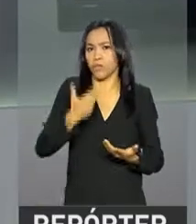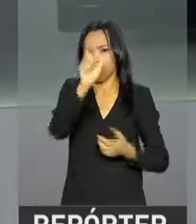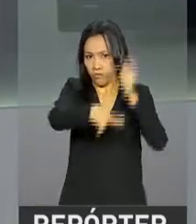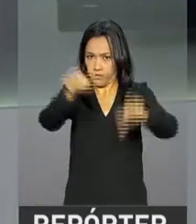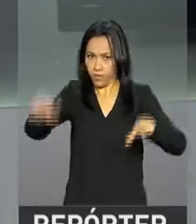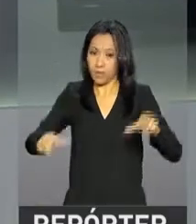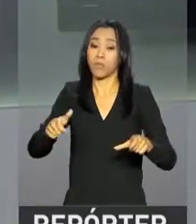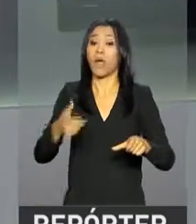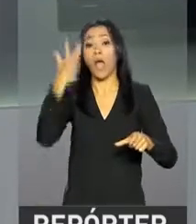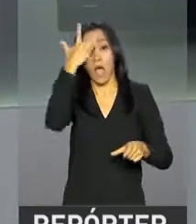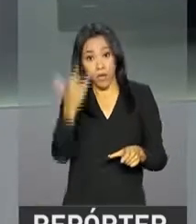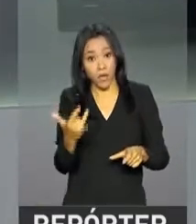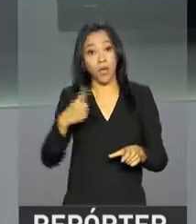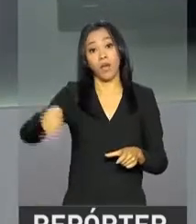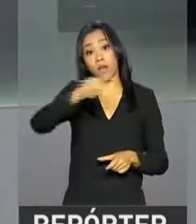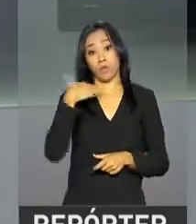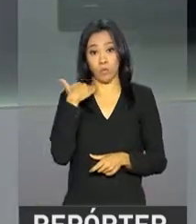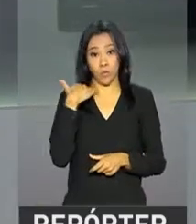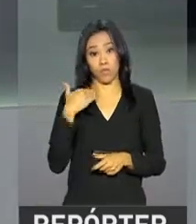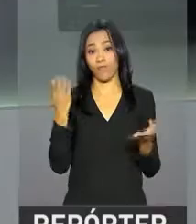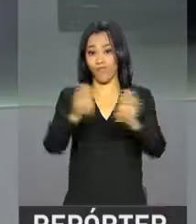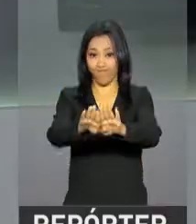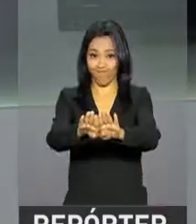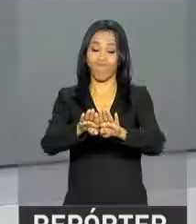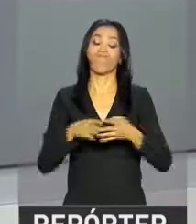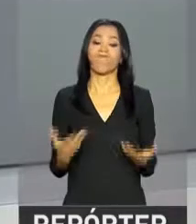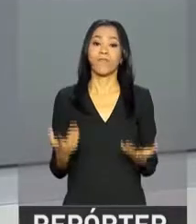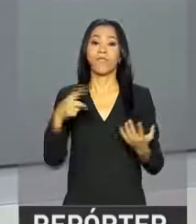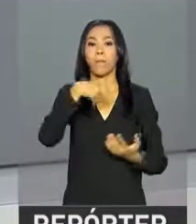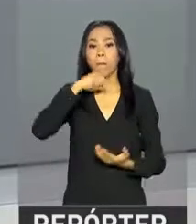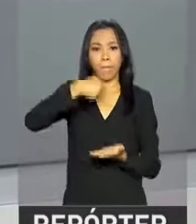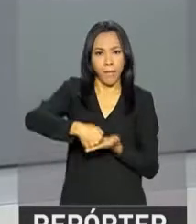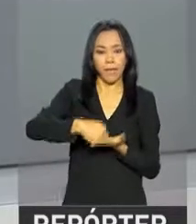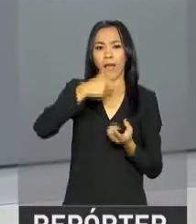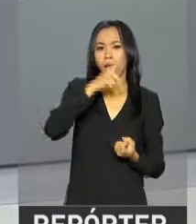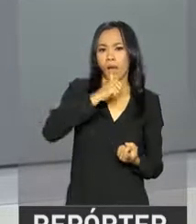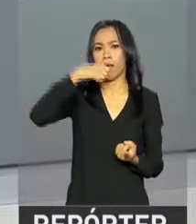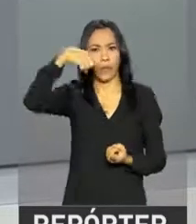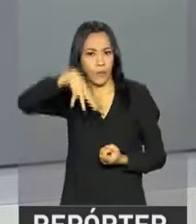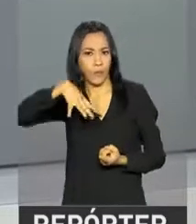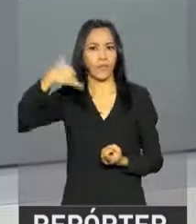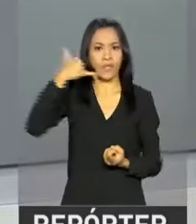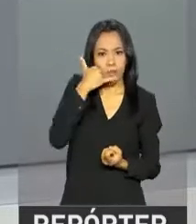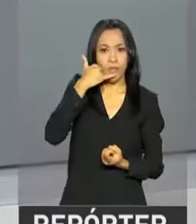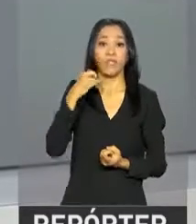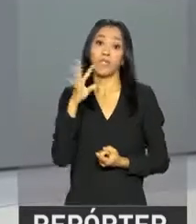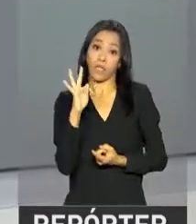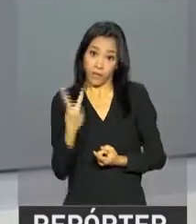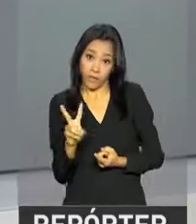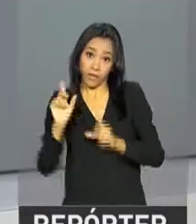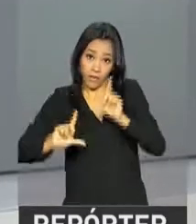clientes amanhã as instituições financeiras não abrem pagamento de contas como água luz telefone tv a cabo